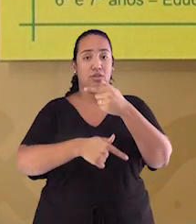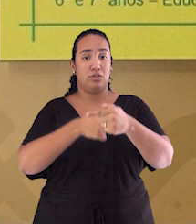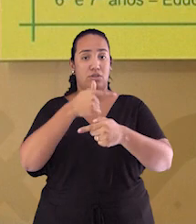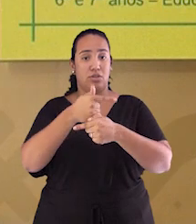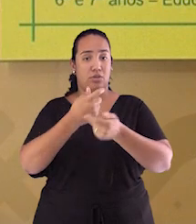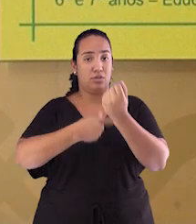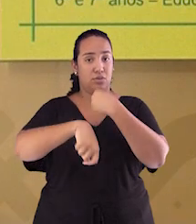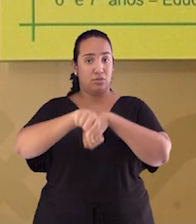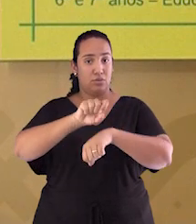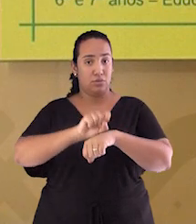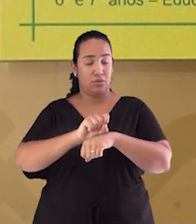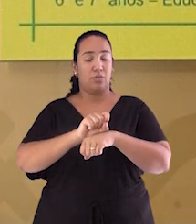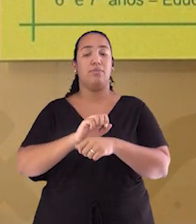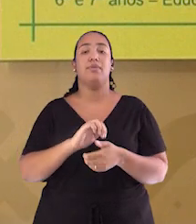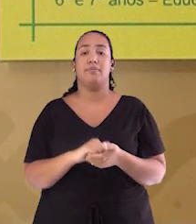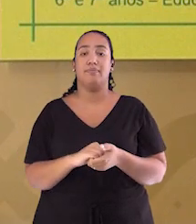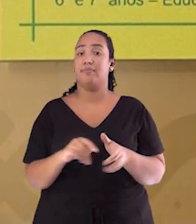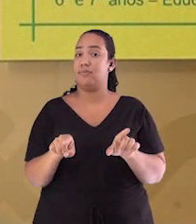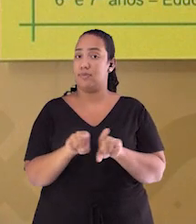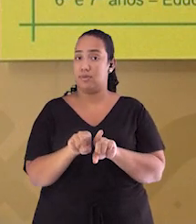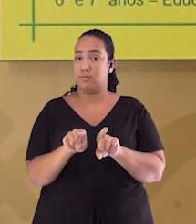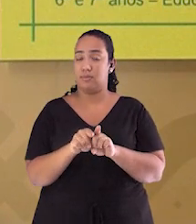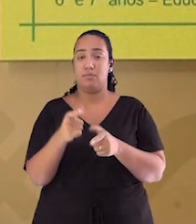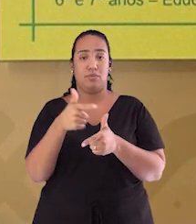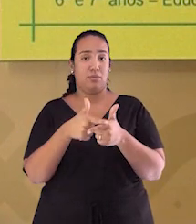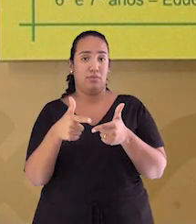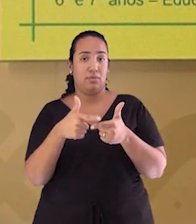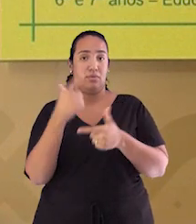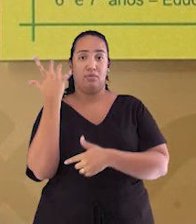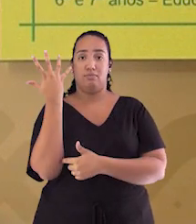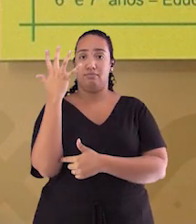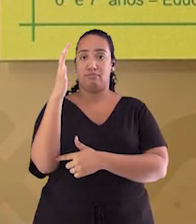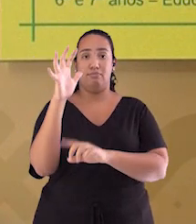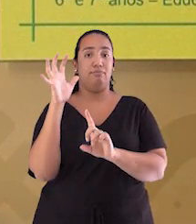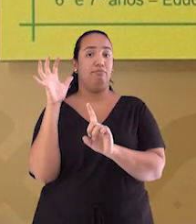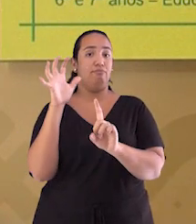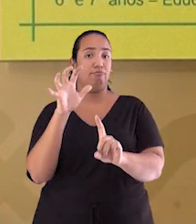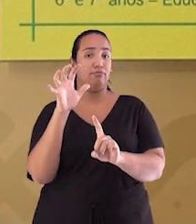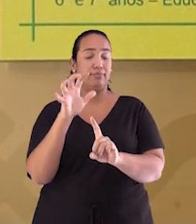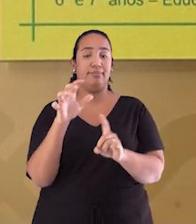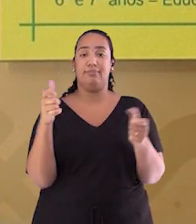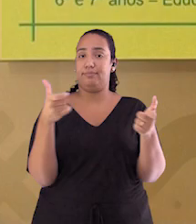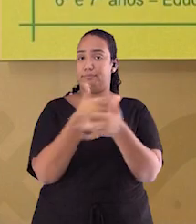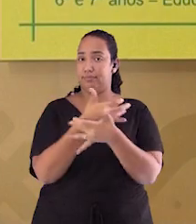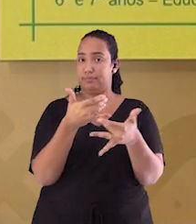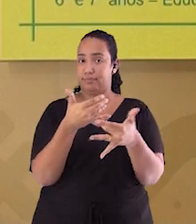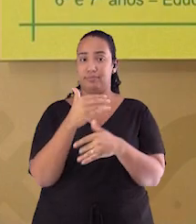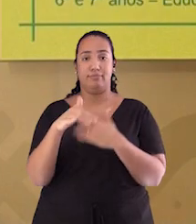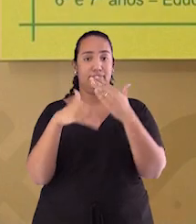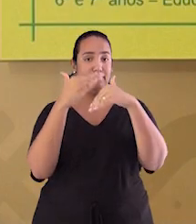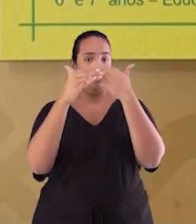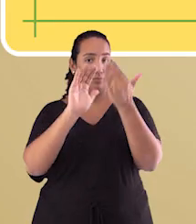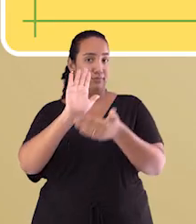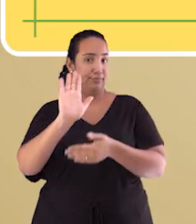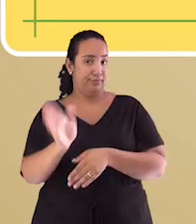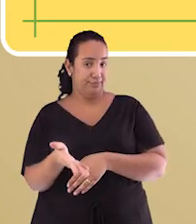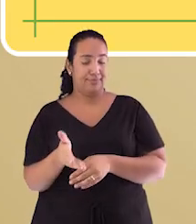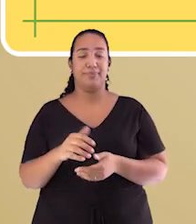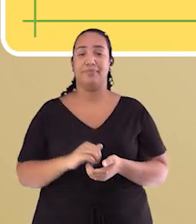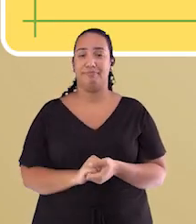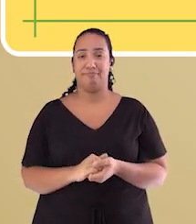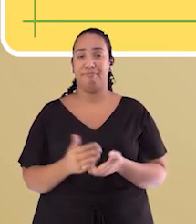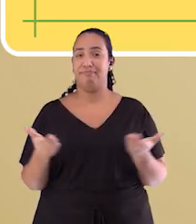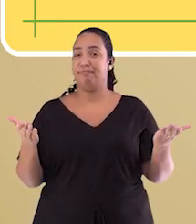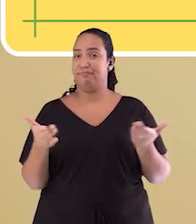Centro-Sul e problemáticas ambientais que afetam a maioria das cidades desenvolvidas do Brasil. E para